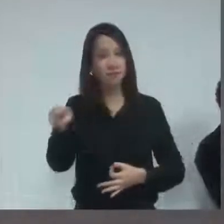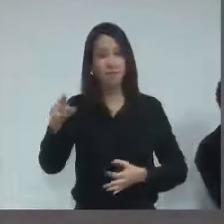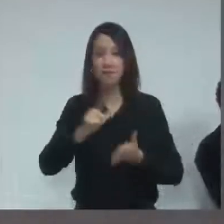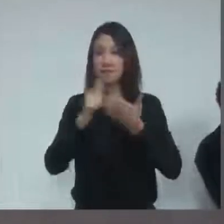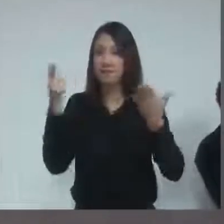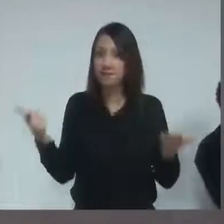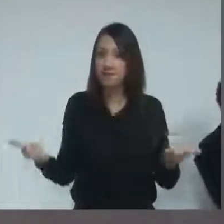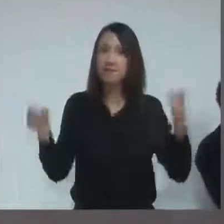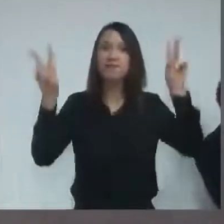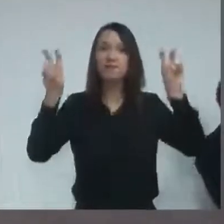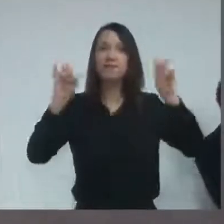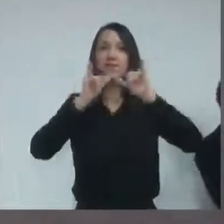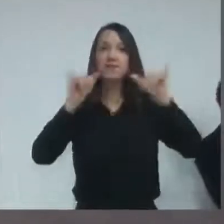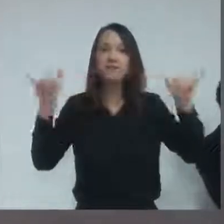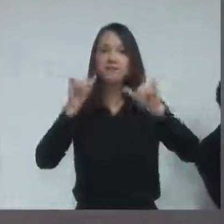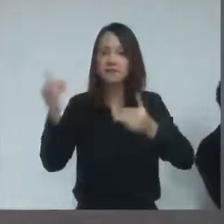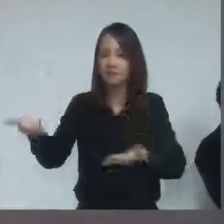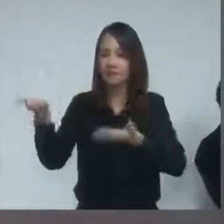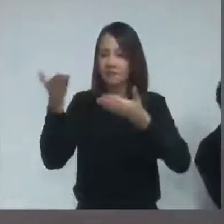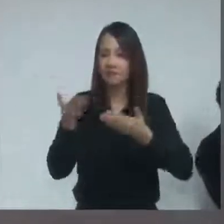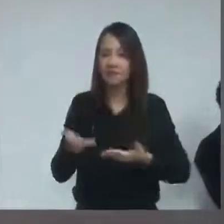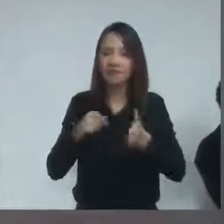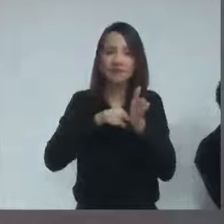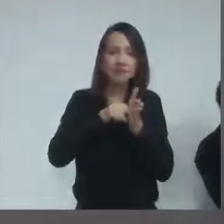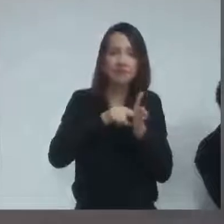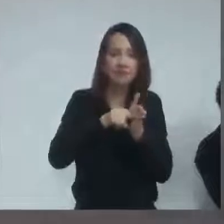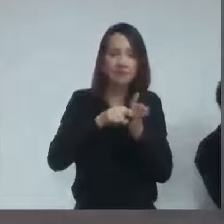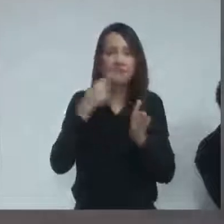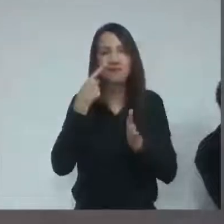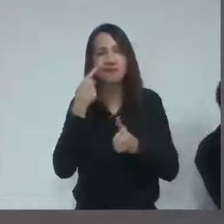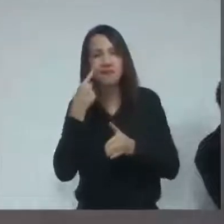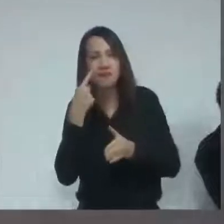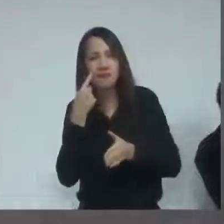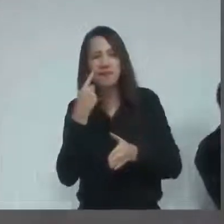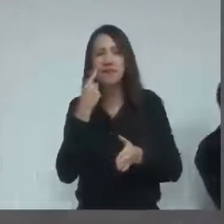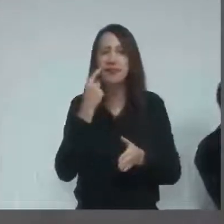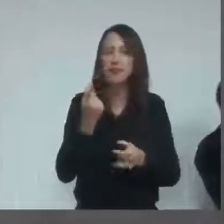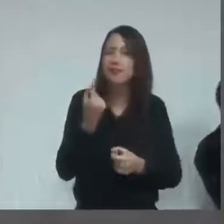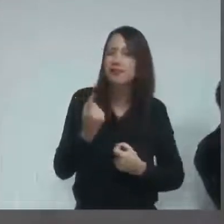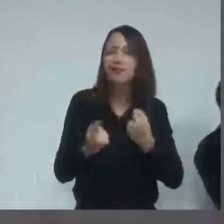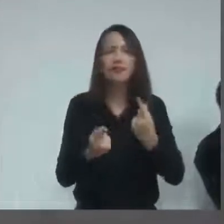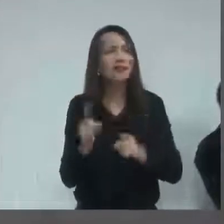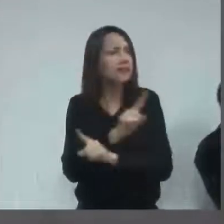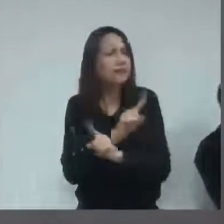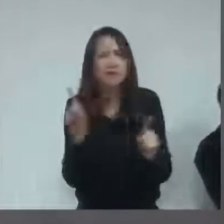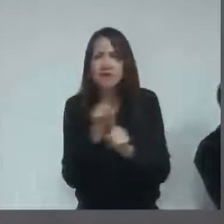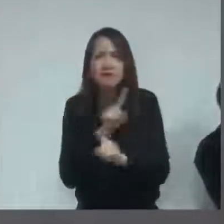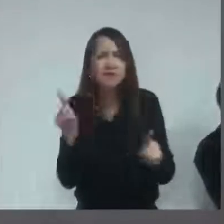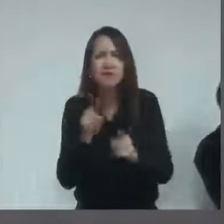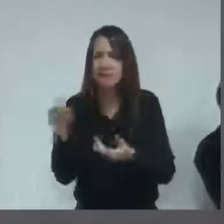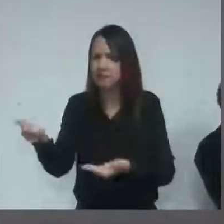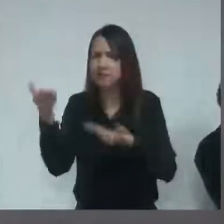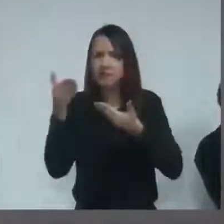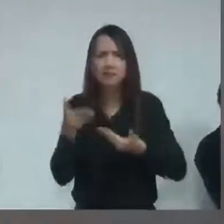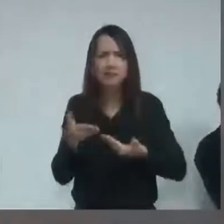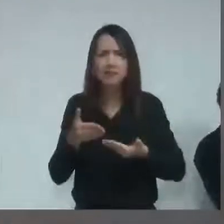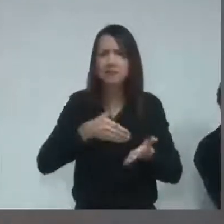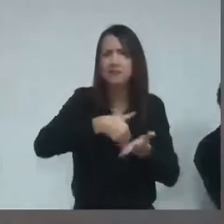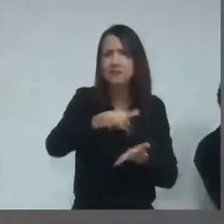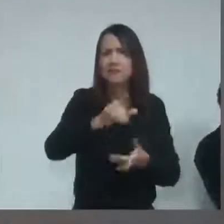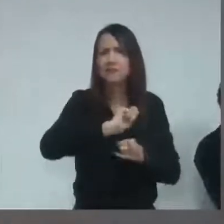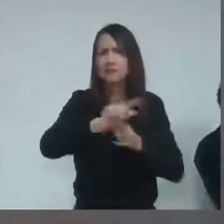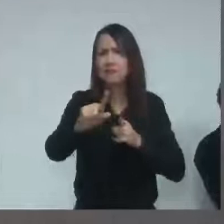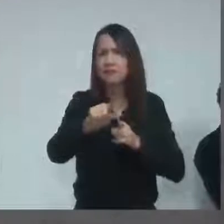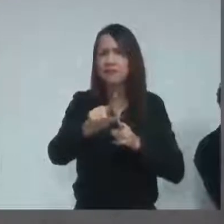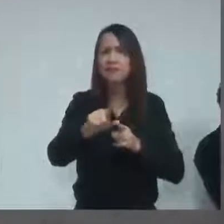jornais falavam, foi acolhida uma análise para ver se eventualmente... Não, foi acolhido o processo de impeachment,